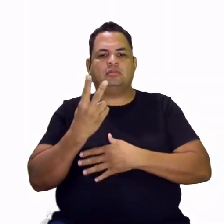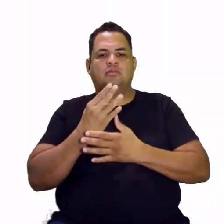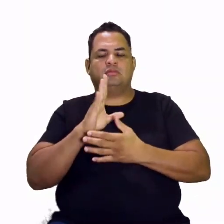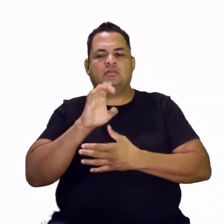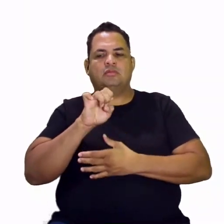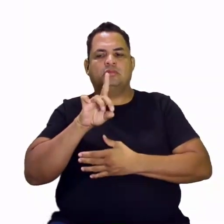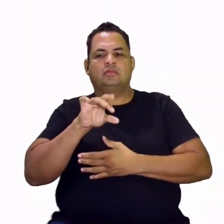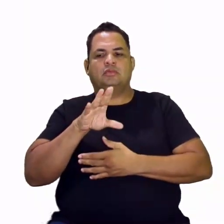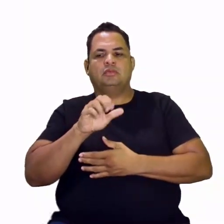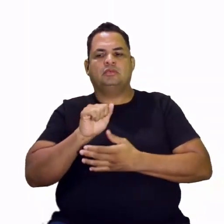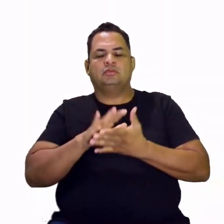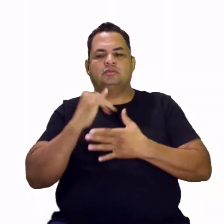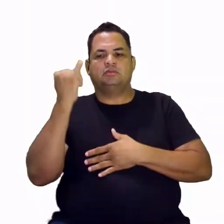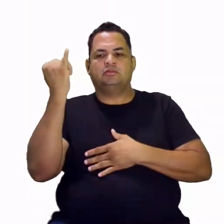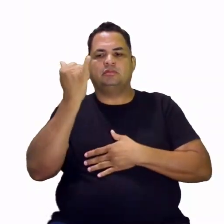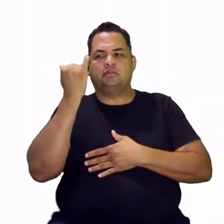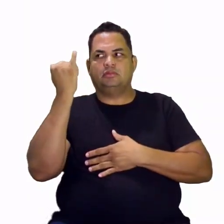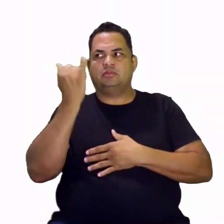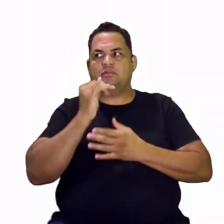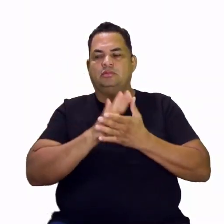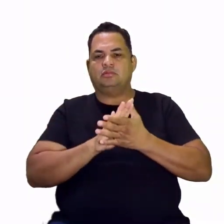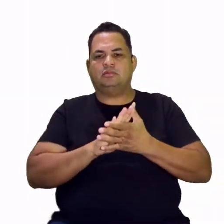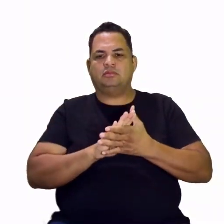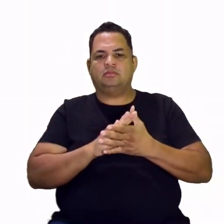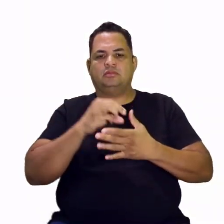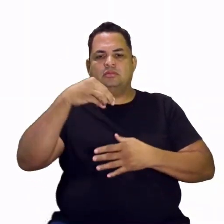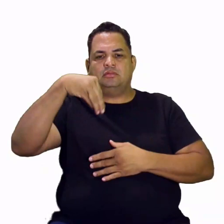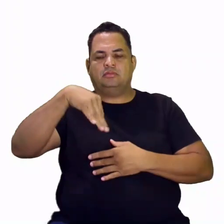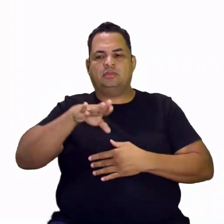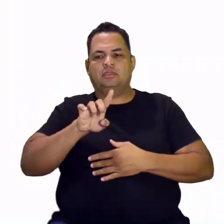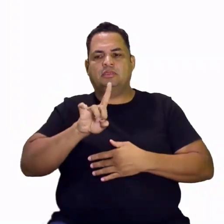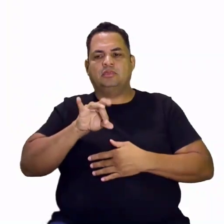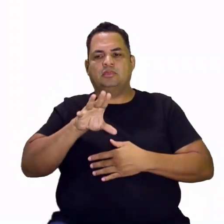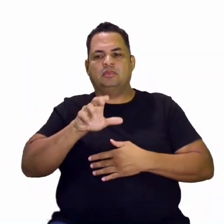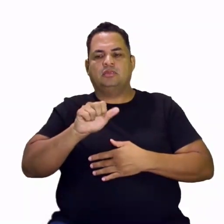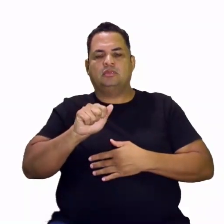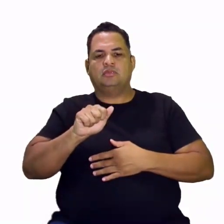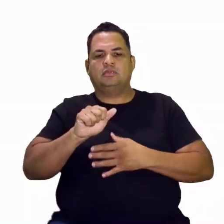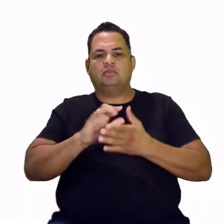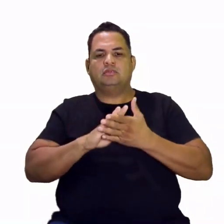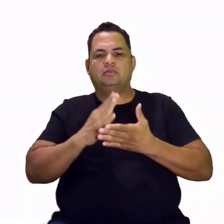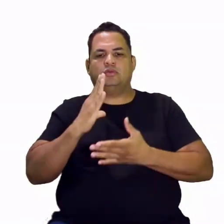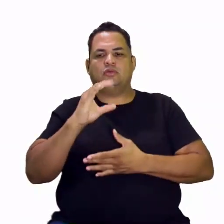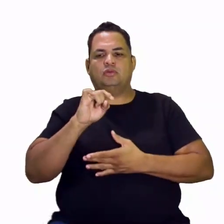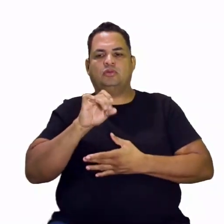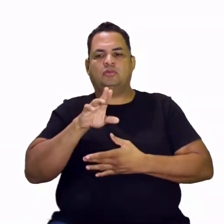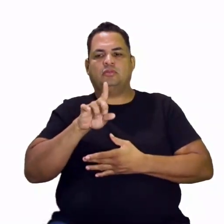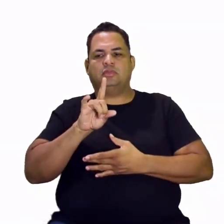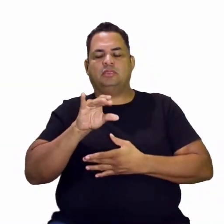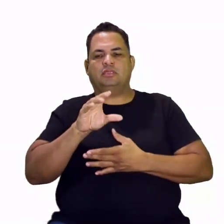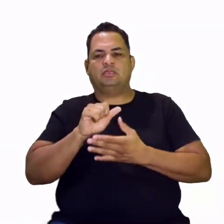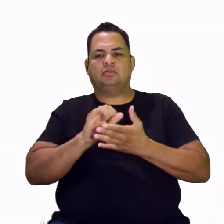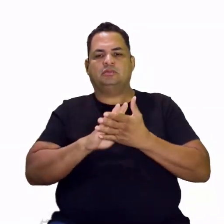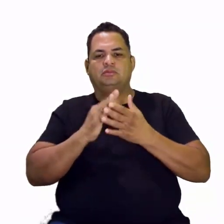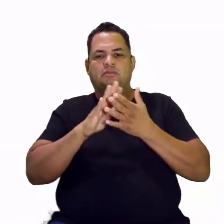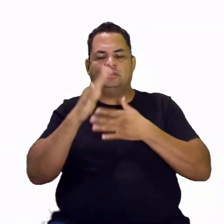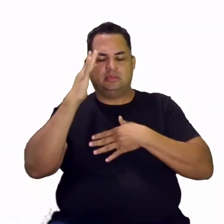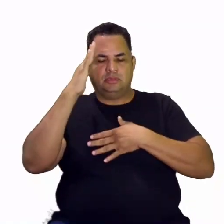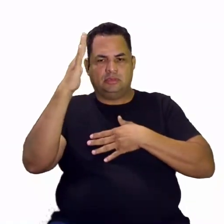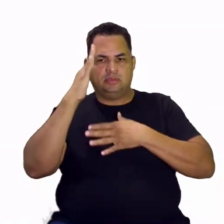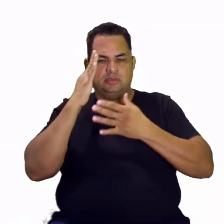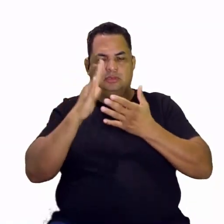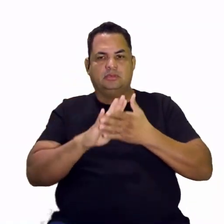organelas importantíssimas. Você tá lembrado, né? A mitocôndria e o cloroplasto. Pois é, essa teoria é simbiose